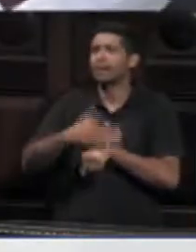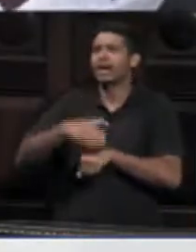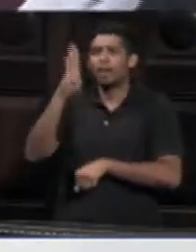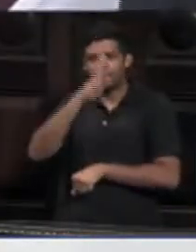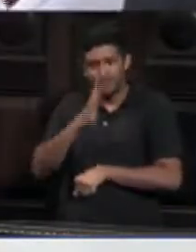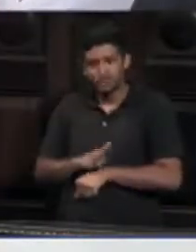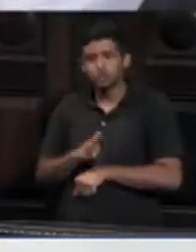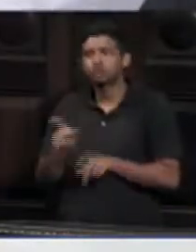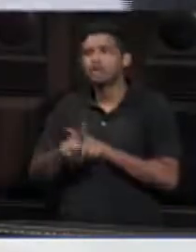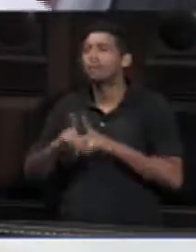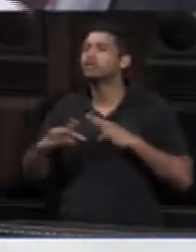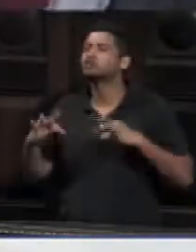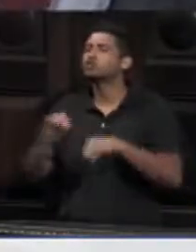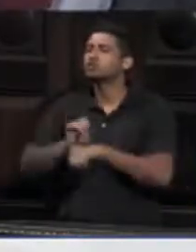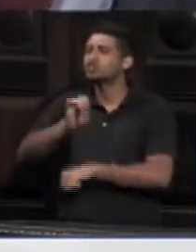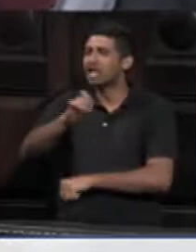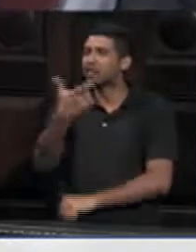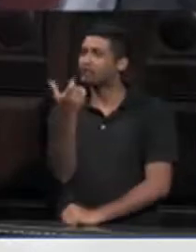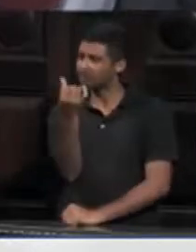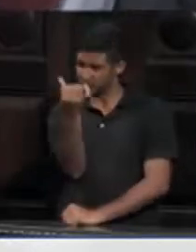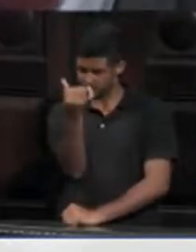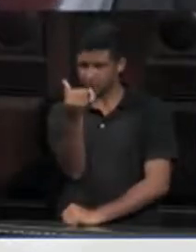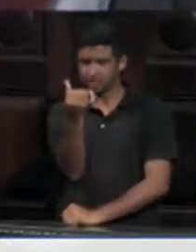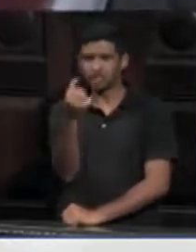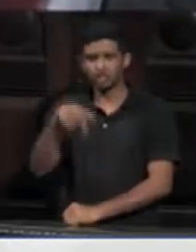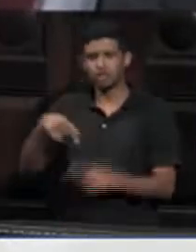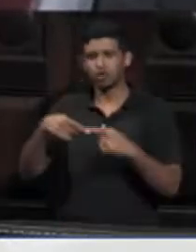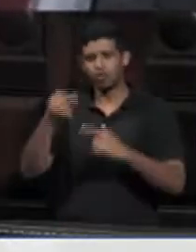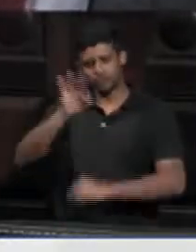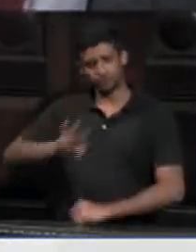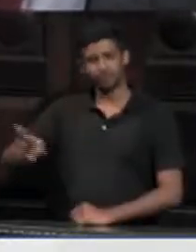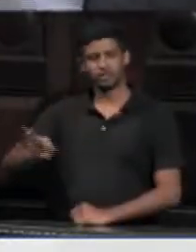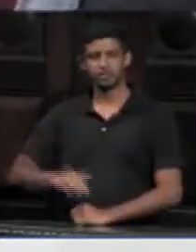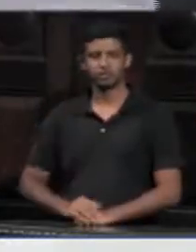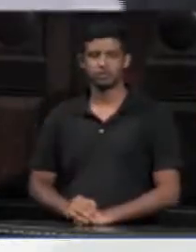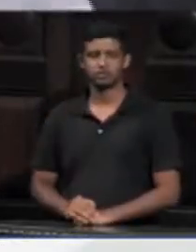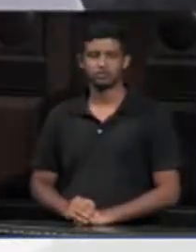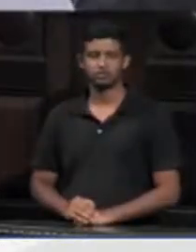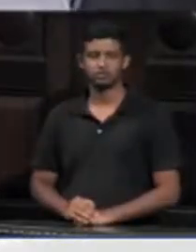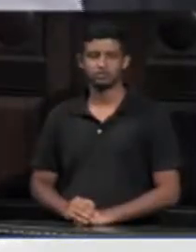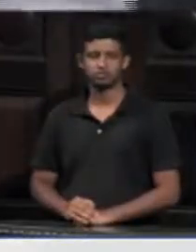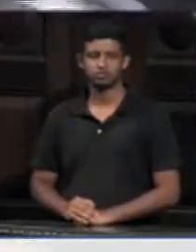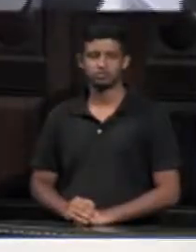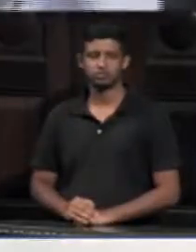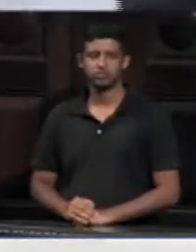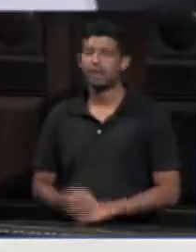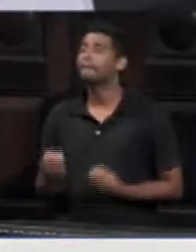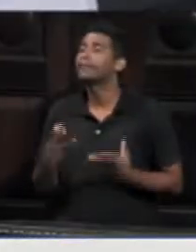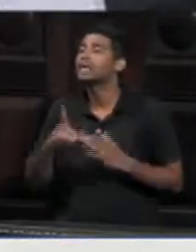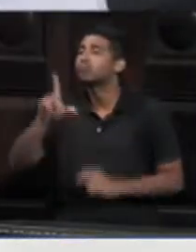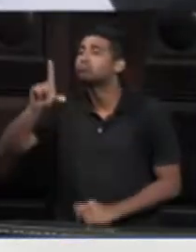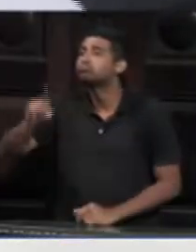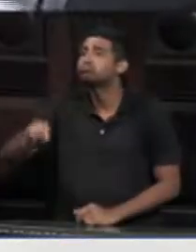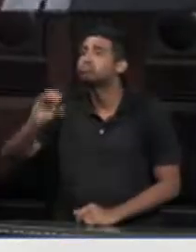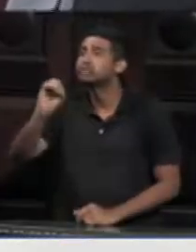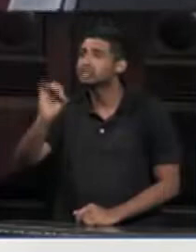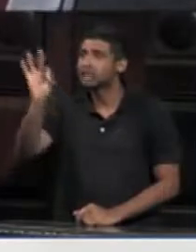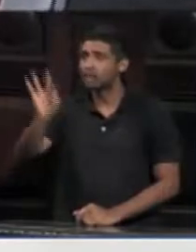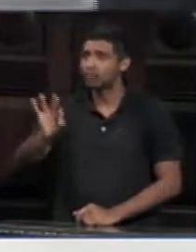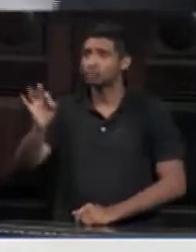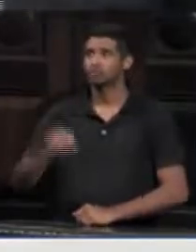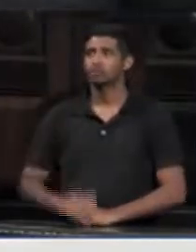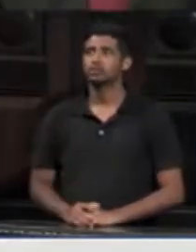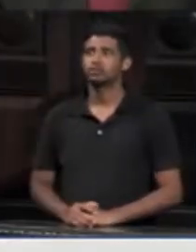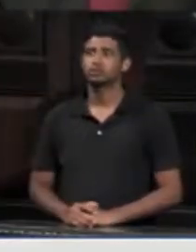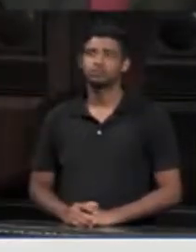26 estados, os 25 estados mais o Distrito Federal, que é zerar a contrapartida do patrocinador.